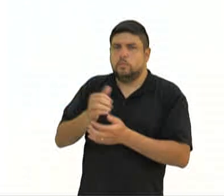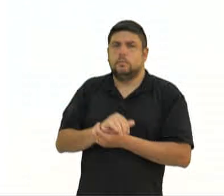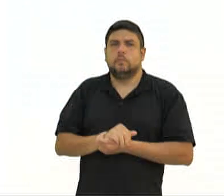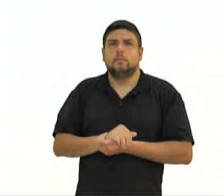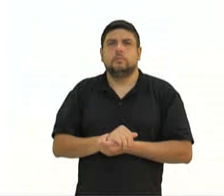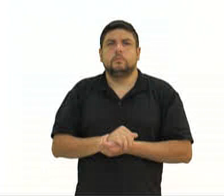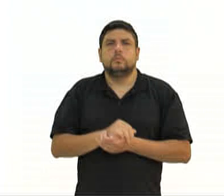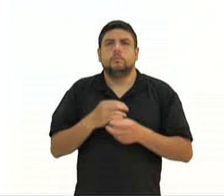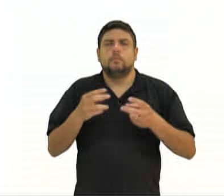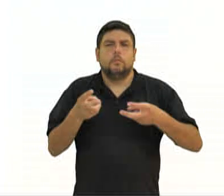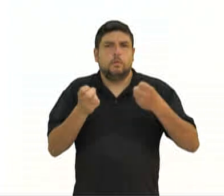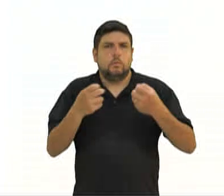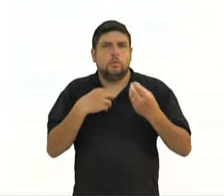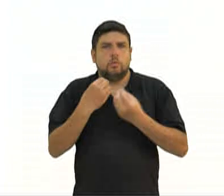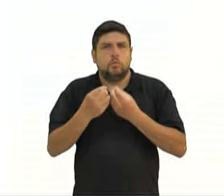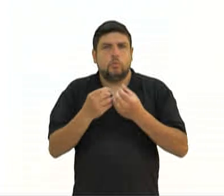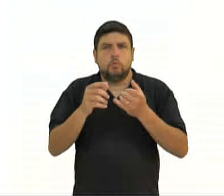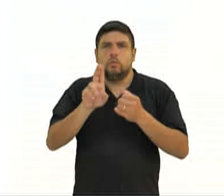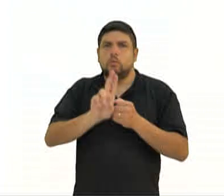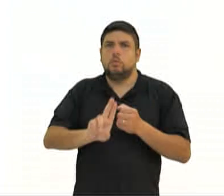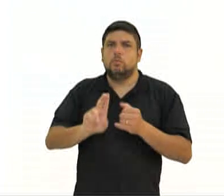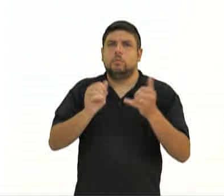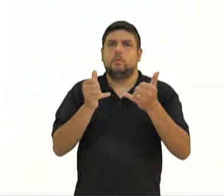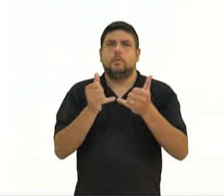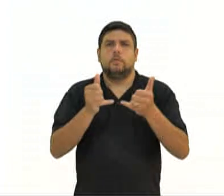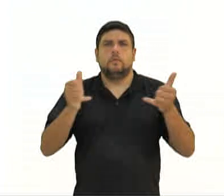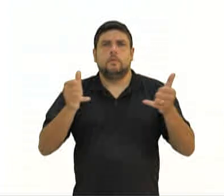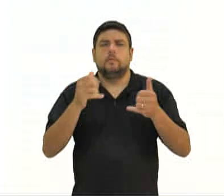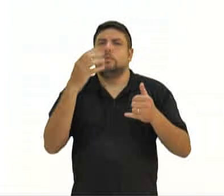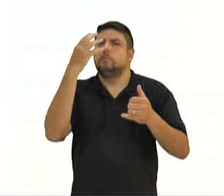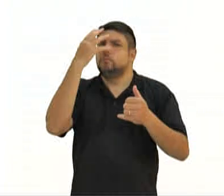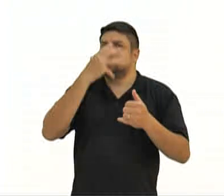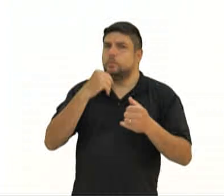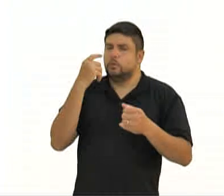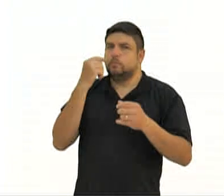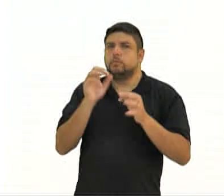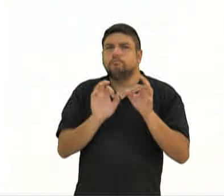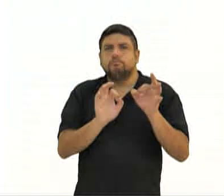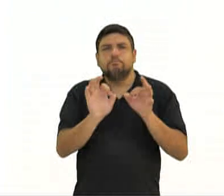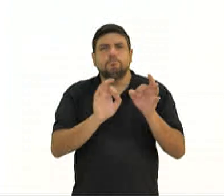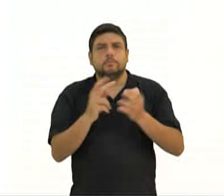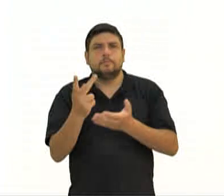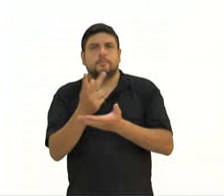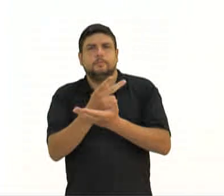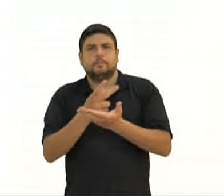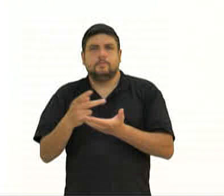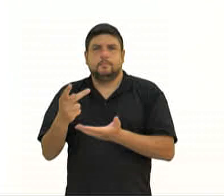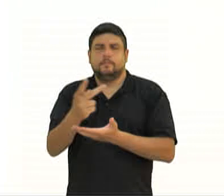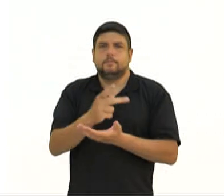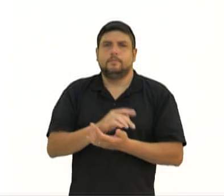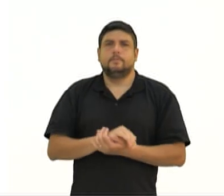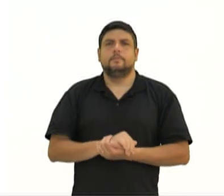aqui são feitos por fios, né? Muito bonito os desenhos.